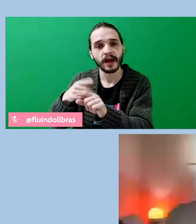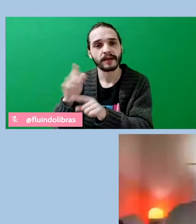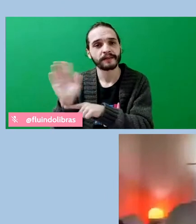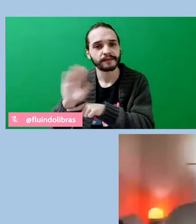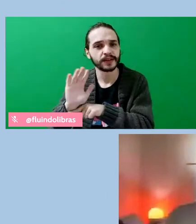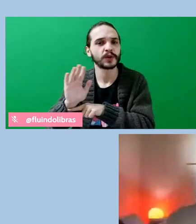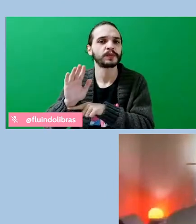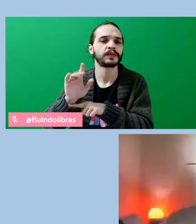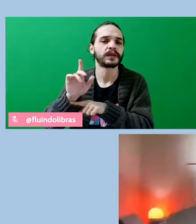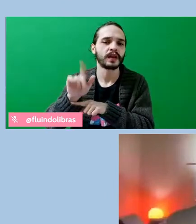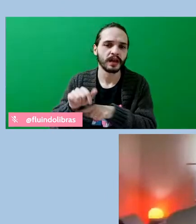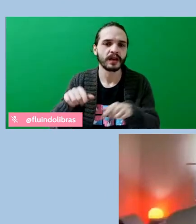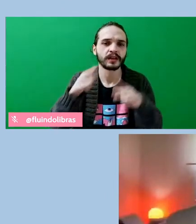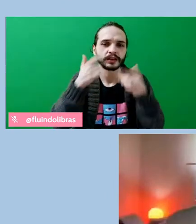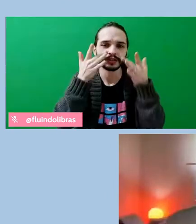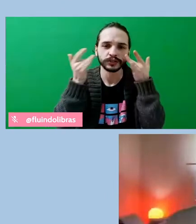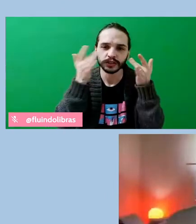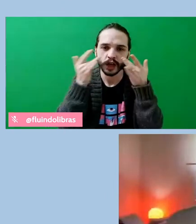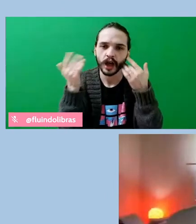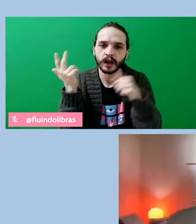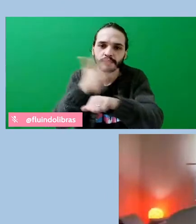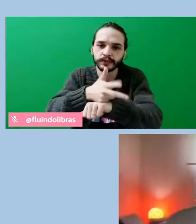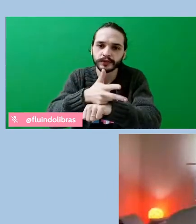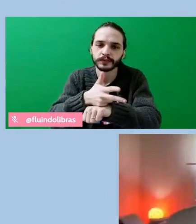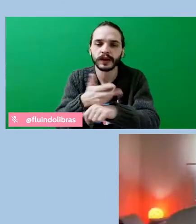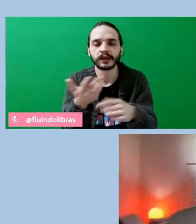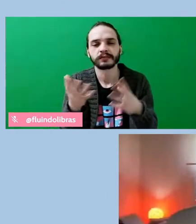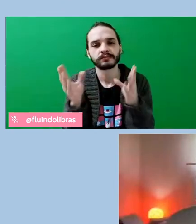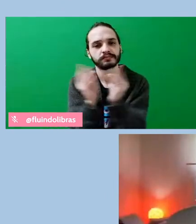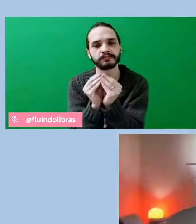ao mesmo tempo que é uma peça filmada, né? Então,